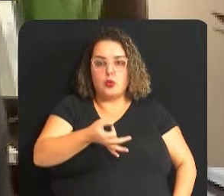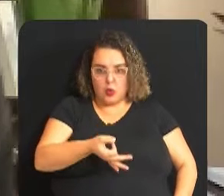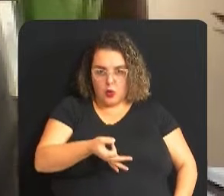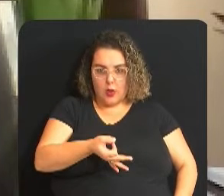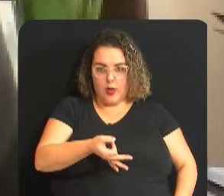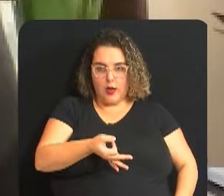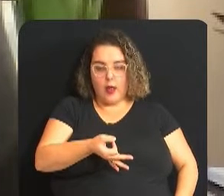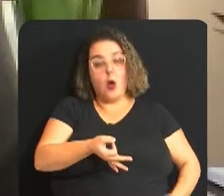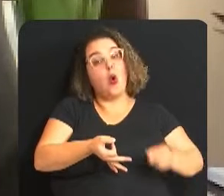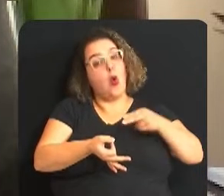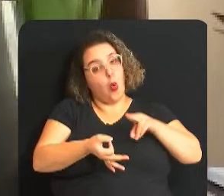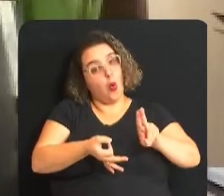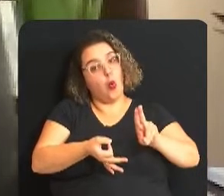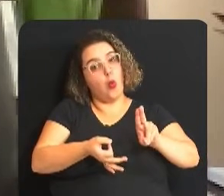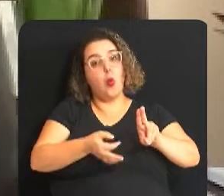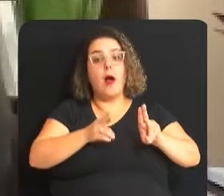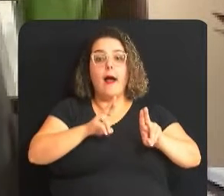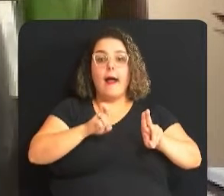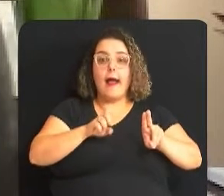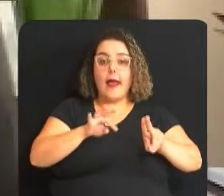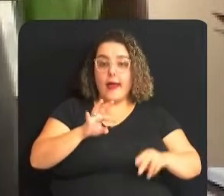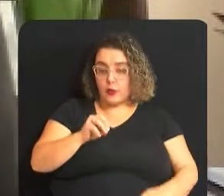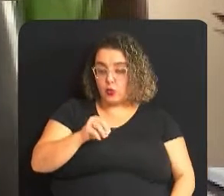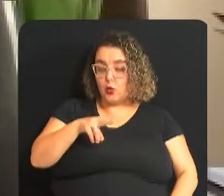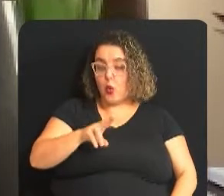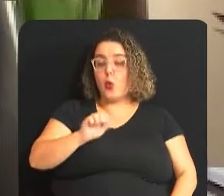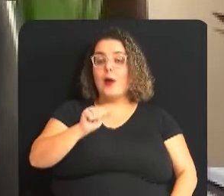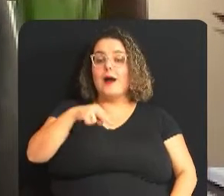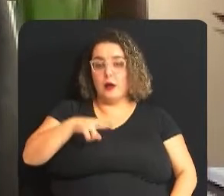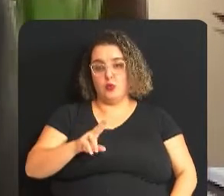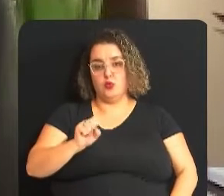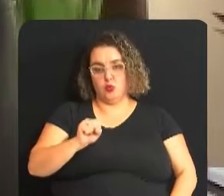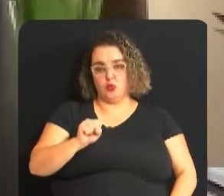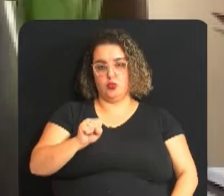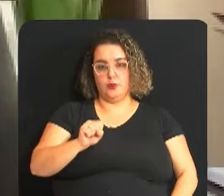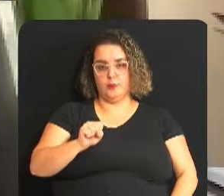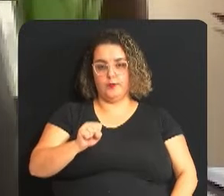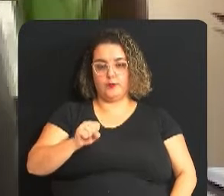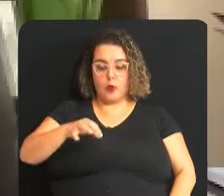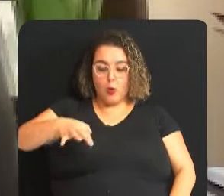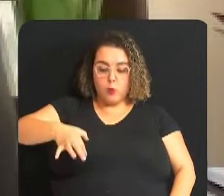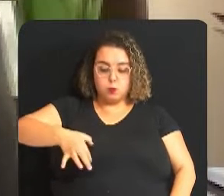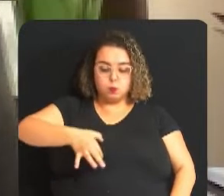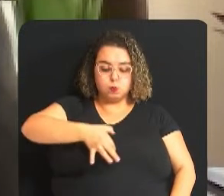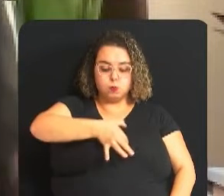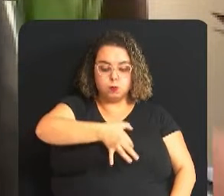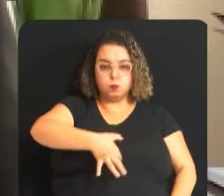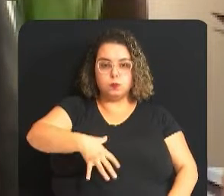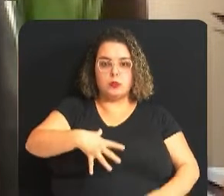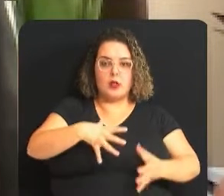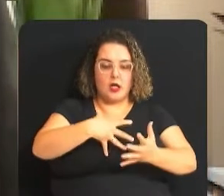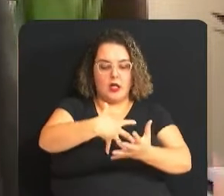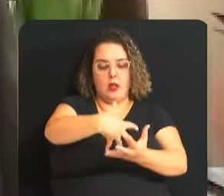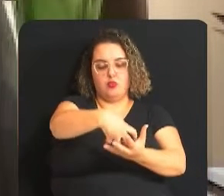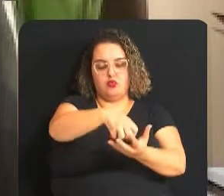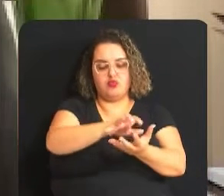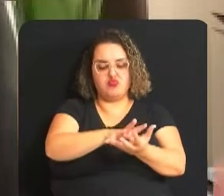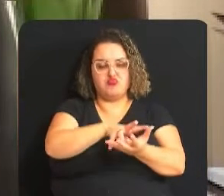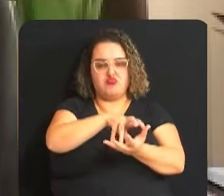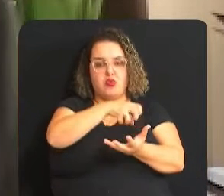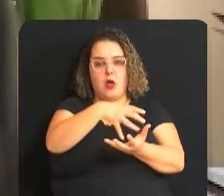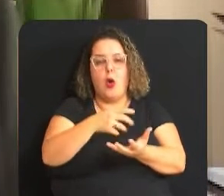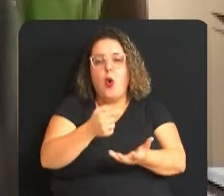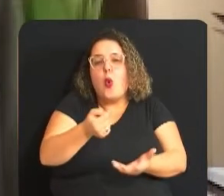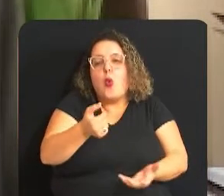reto, e ânus, que é a via saída. A função do intestino grosso é transformar aquela pasta cremosa, quase